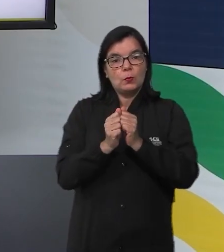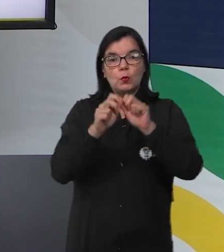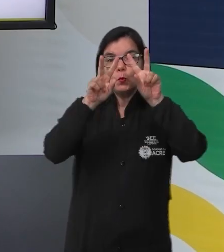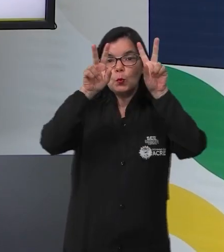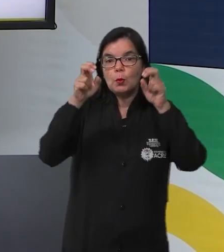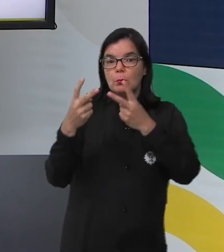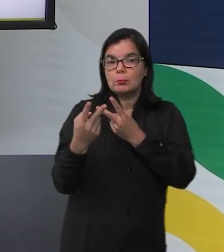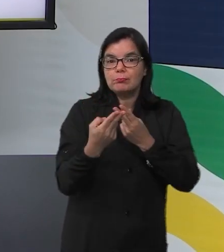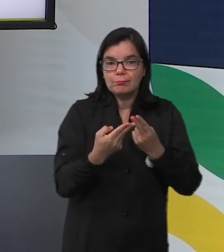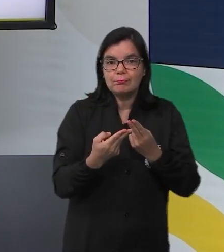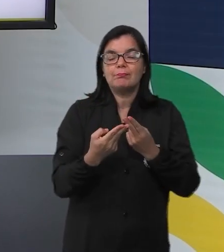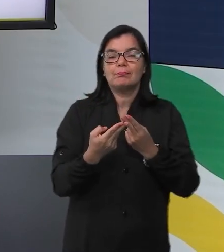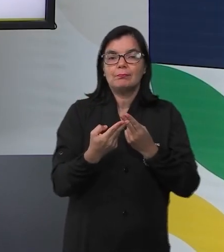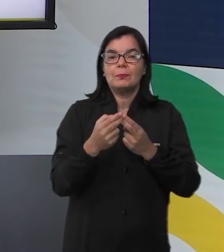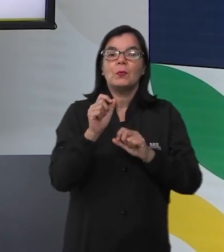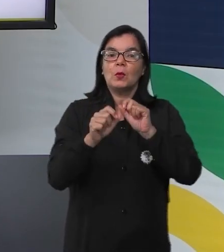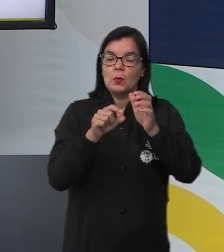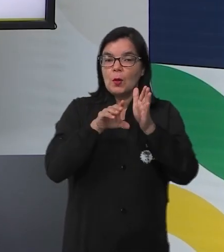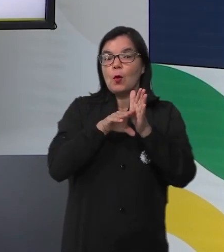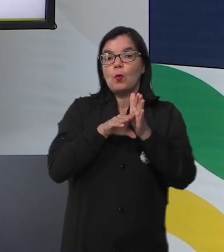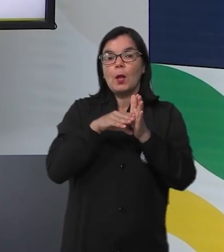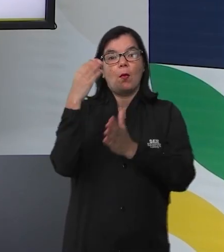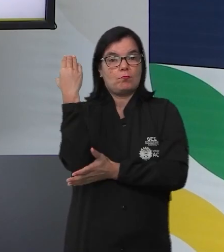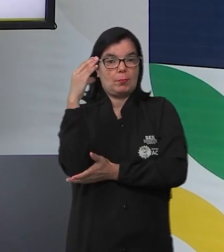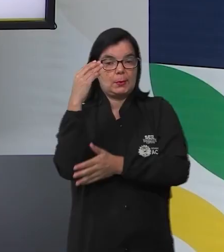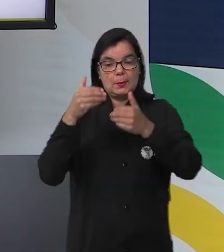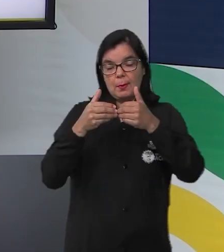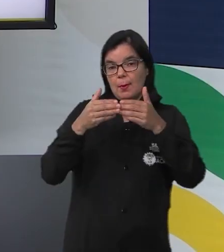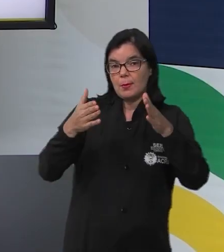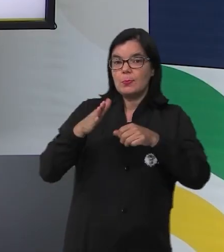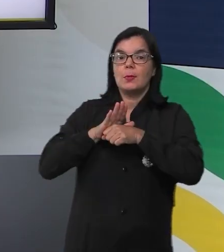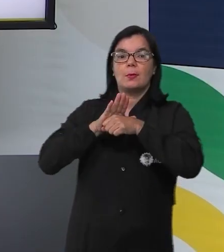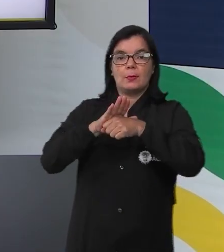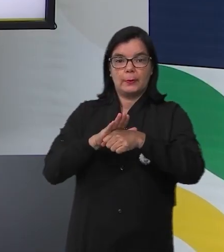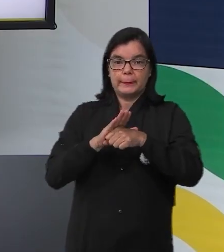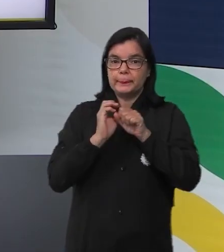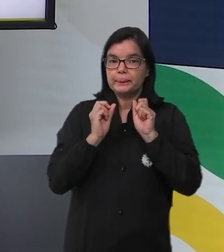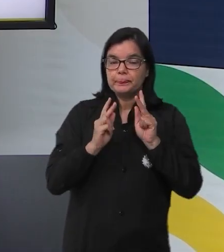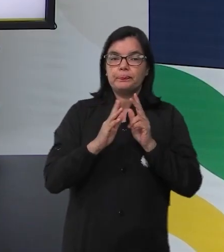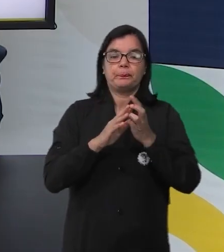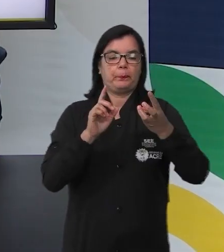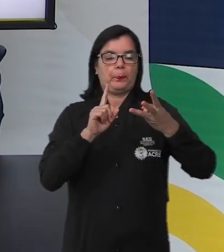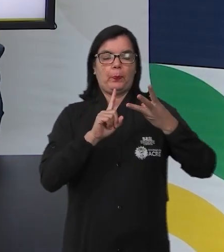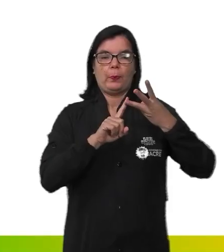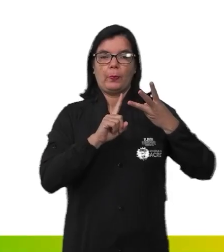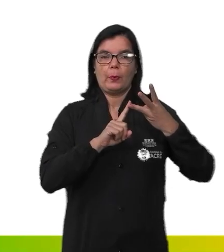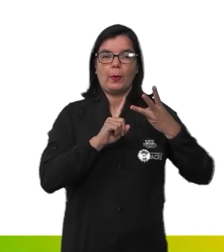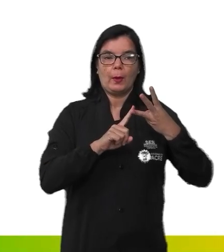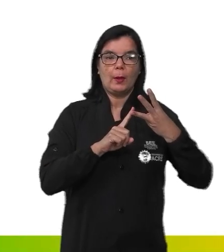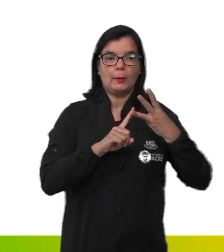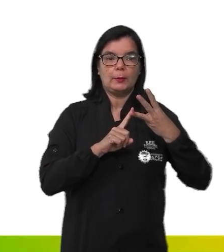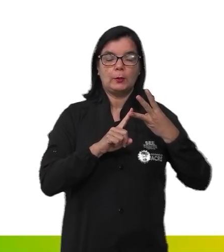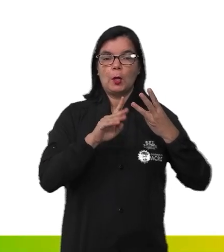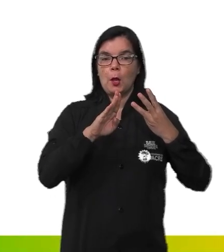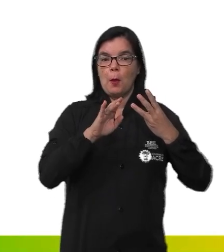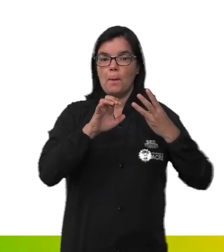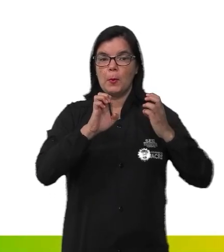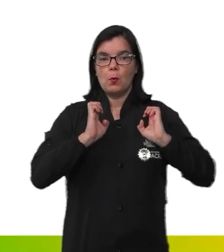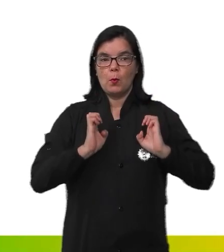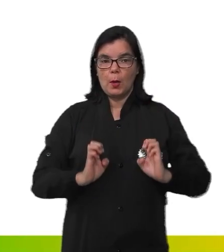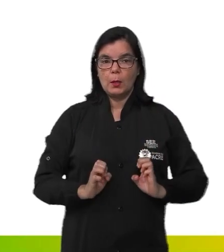assunto. Então, ela se torna o quê? Uma ciência aberta e colaborativa, tá? 3, bioética